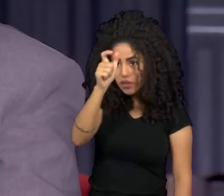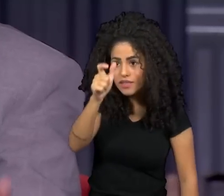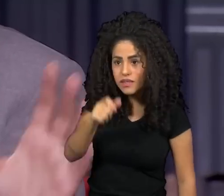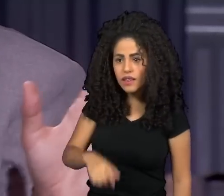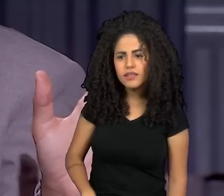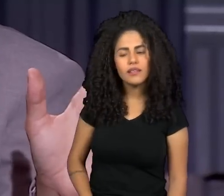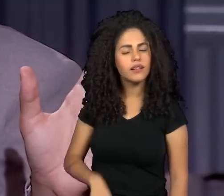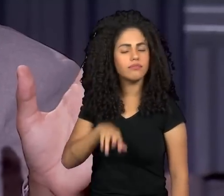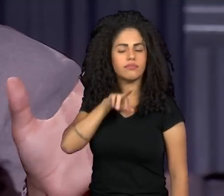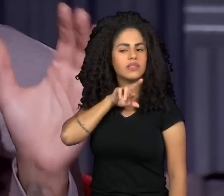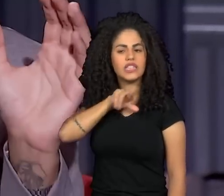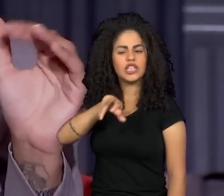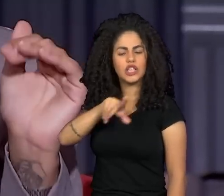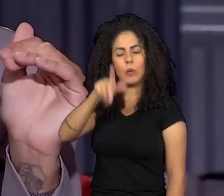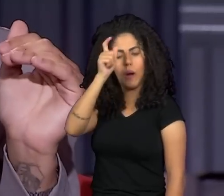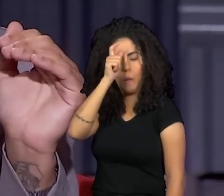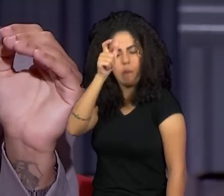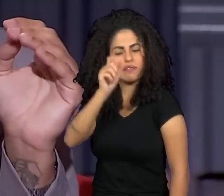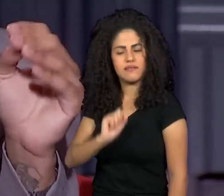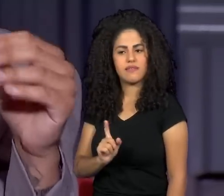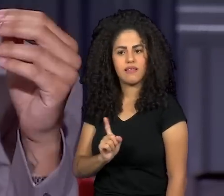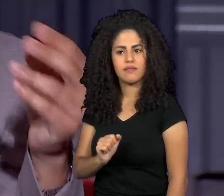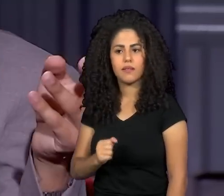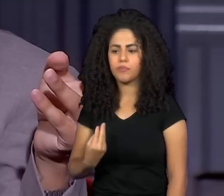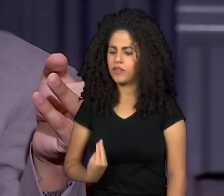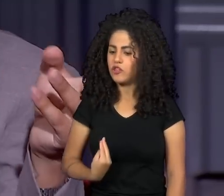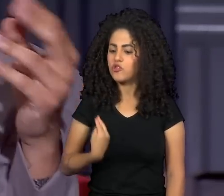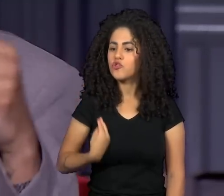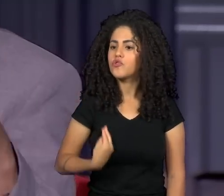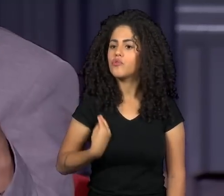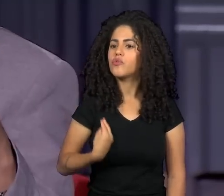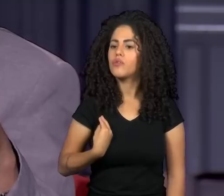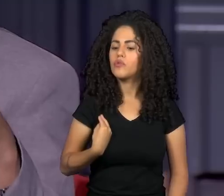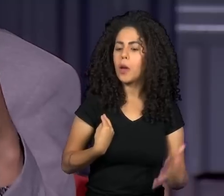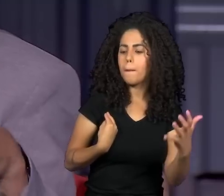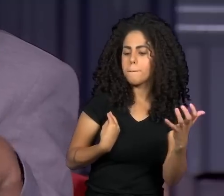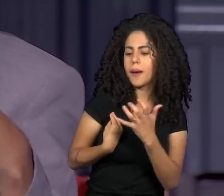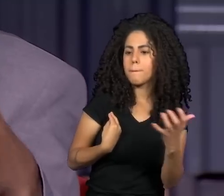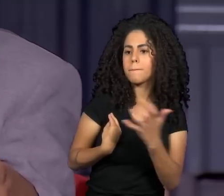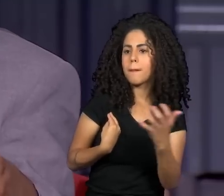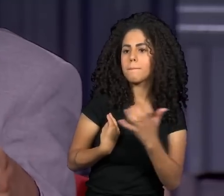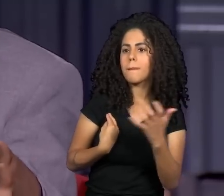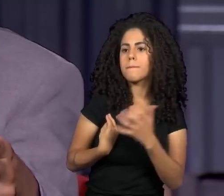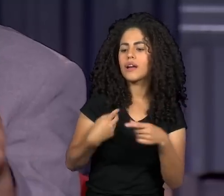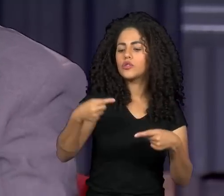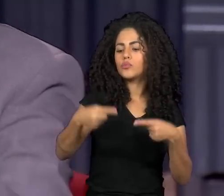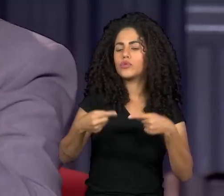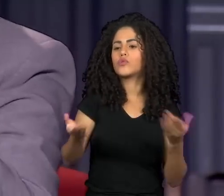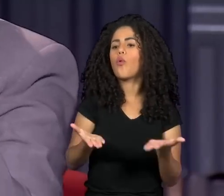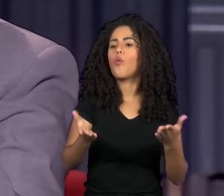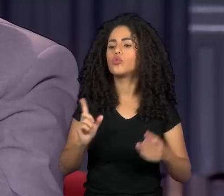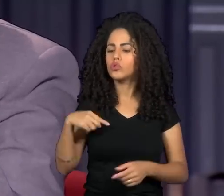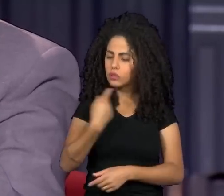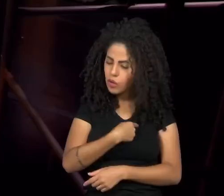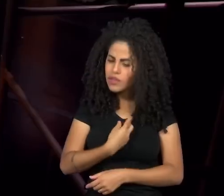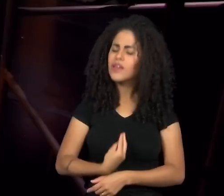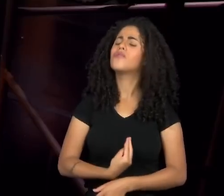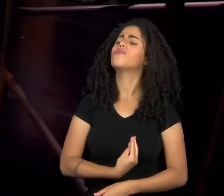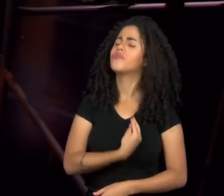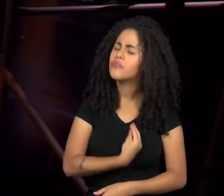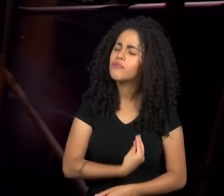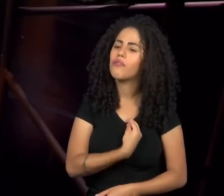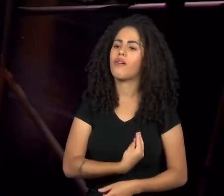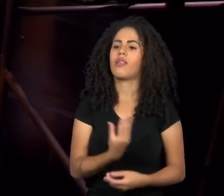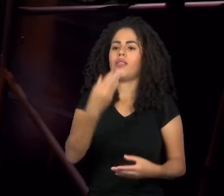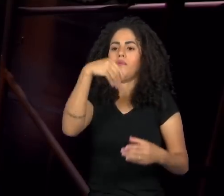sacou? Sim. Não foi uma coincidência. Sim. A gente vive um reflexo da nossa política, até porque somos seres políticos, nós vivemos política. Aí eu fico